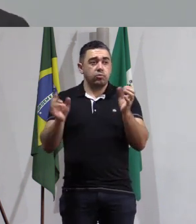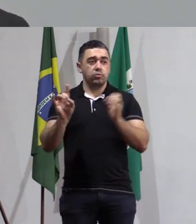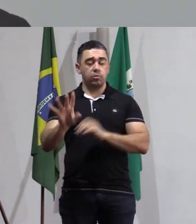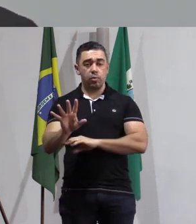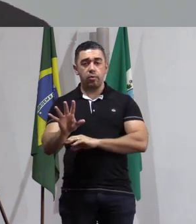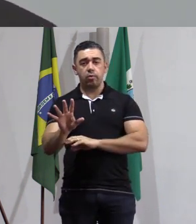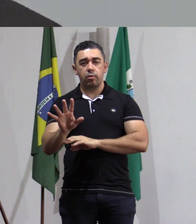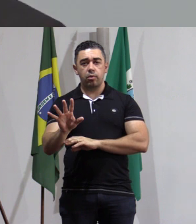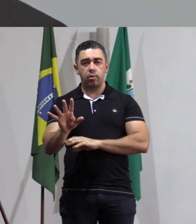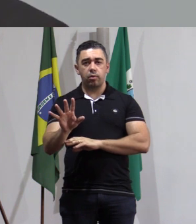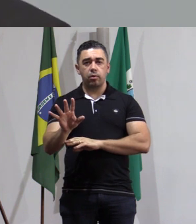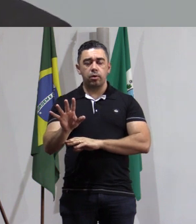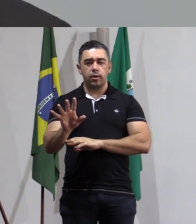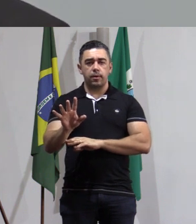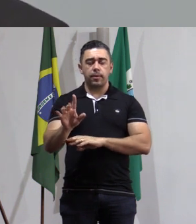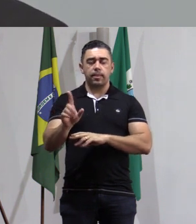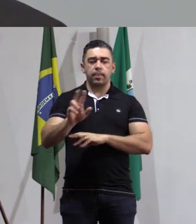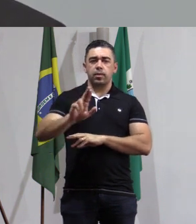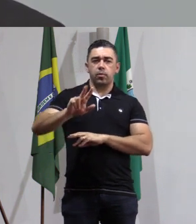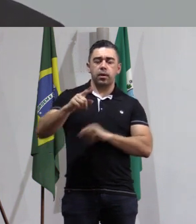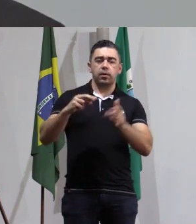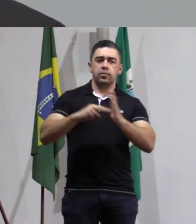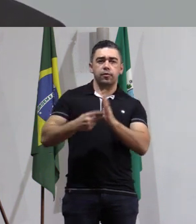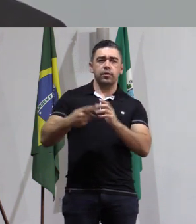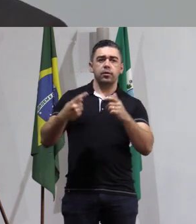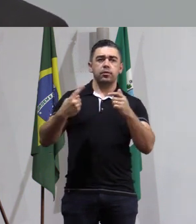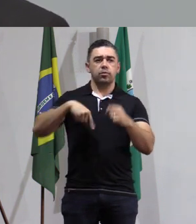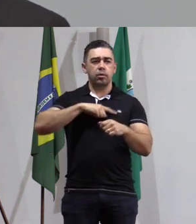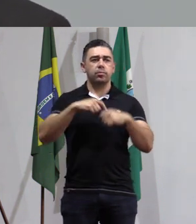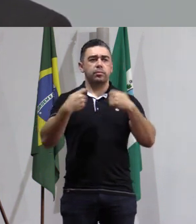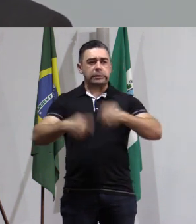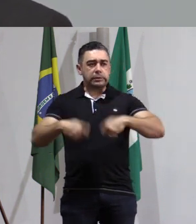veja, eu não estou dizendo com isso que necessariamente nós temos que